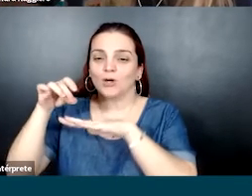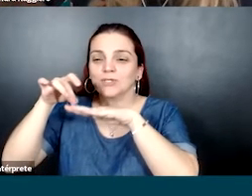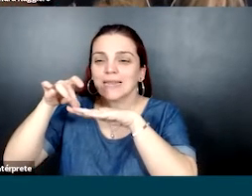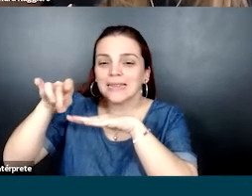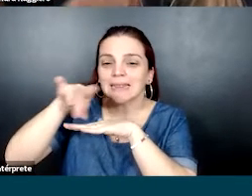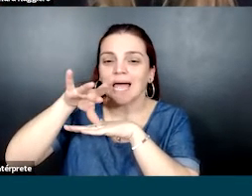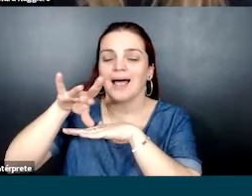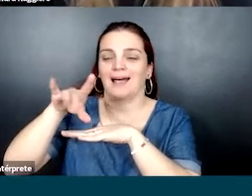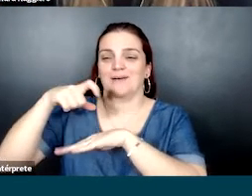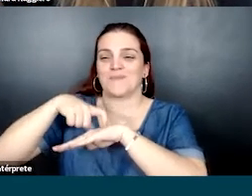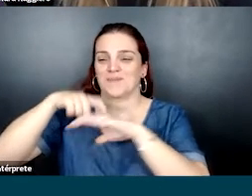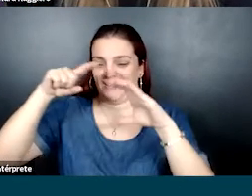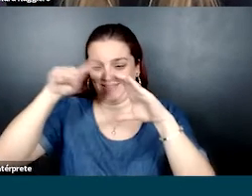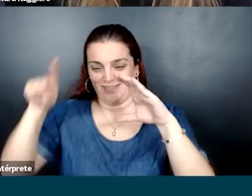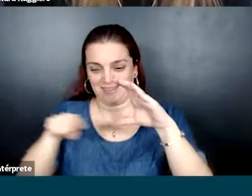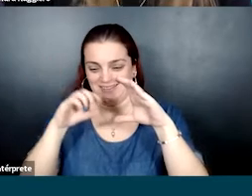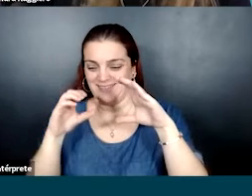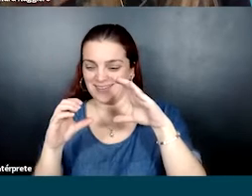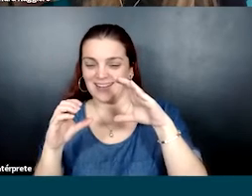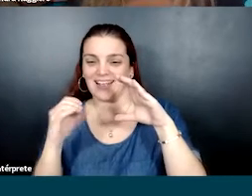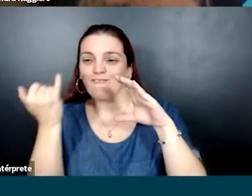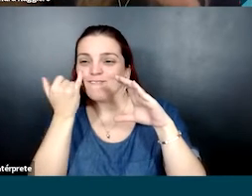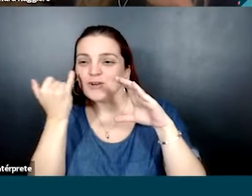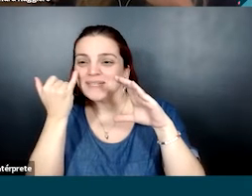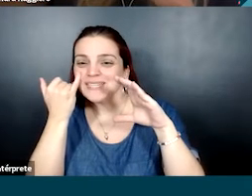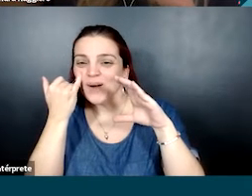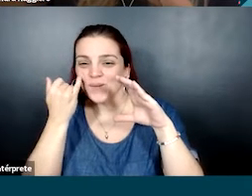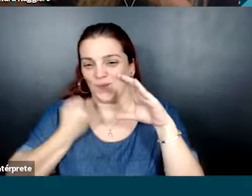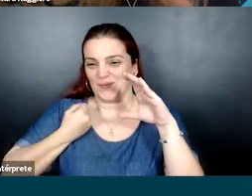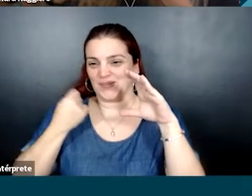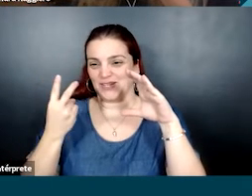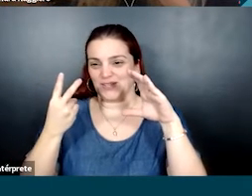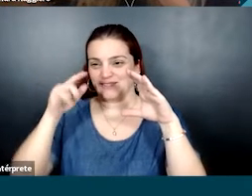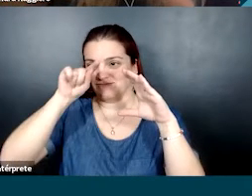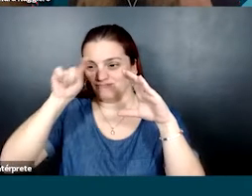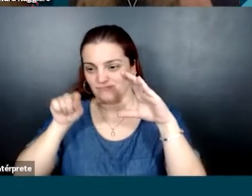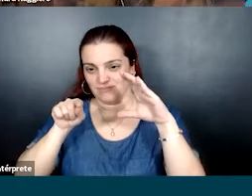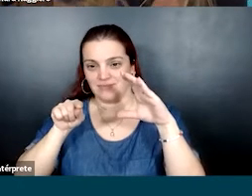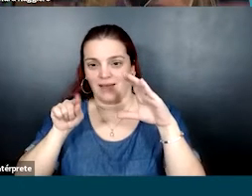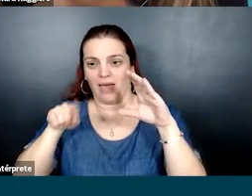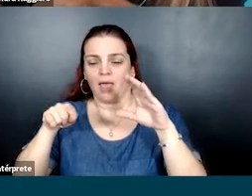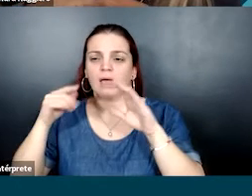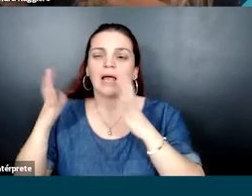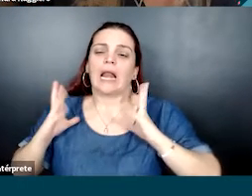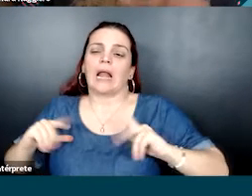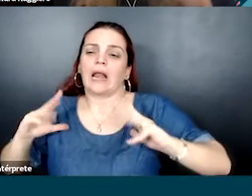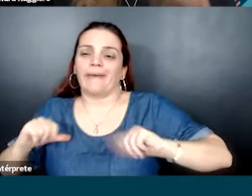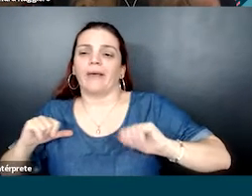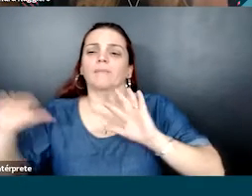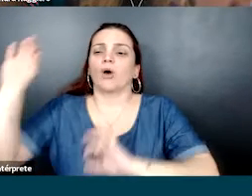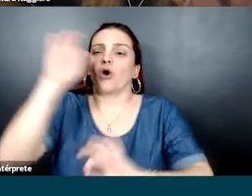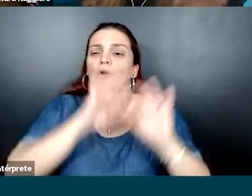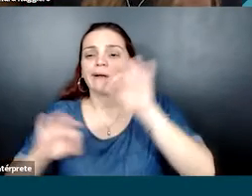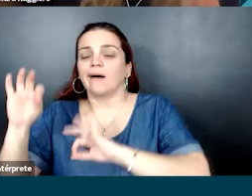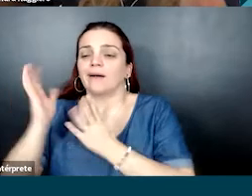valor ali na fase de informações, onde a gente está fazendo o processamento dos dados, né? A